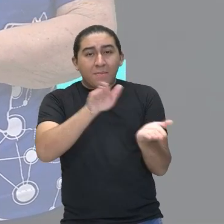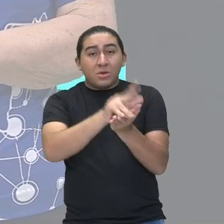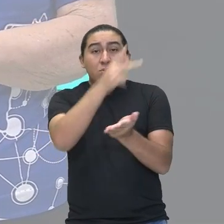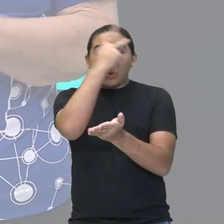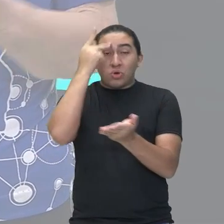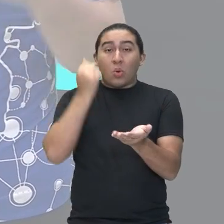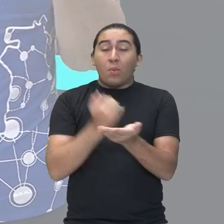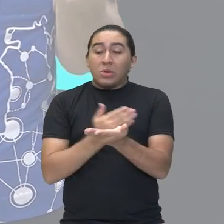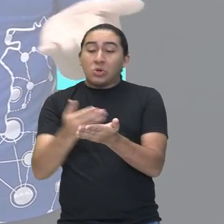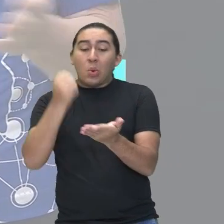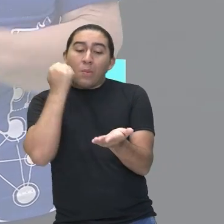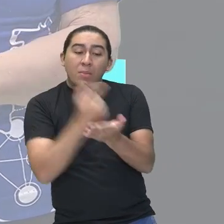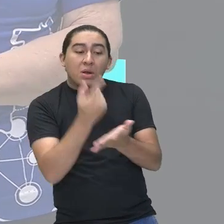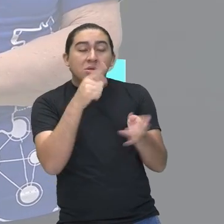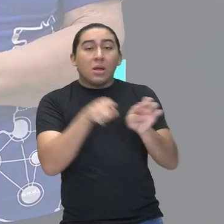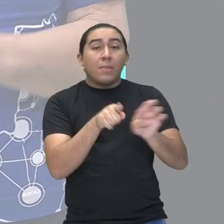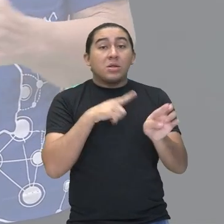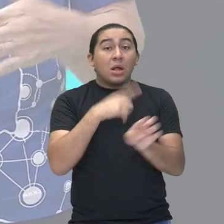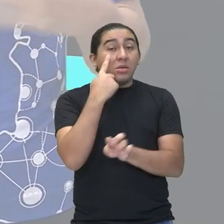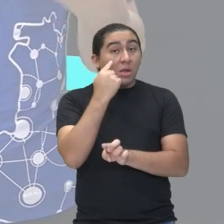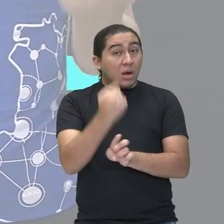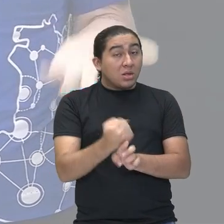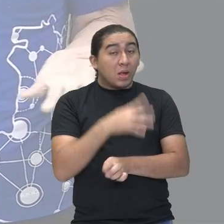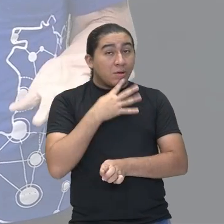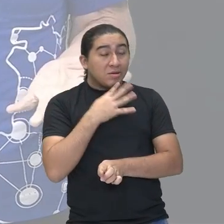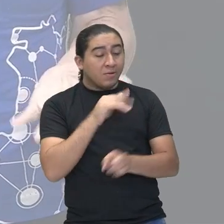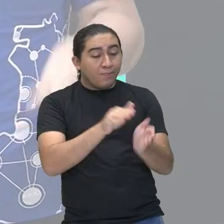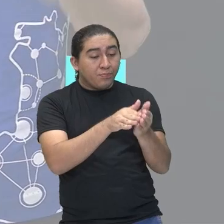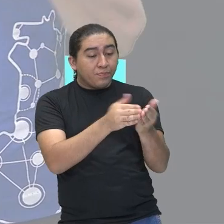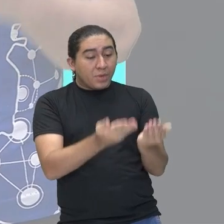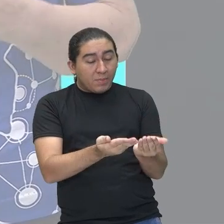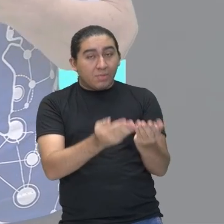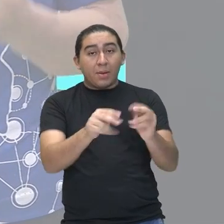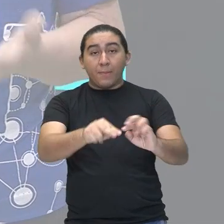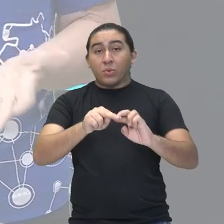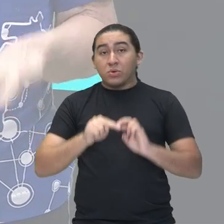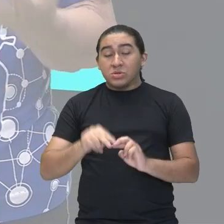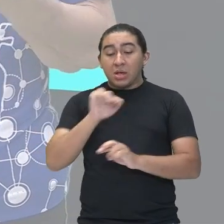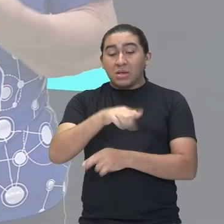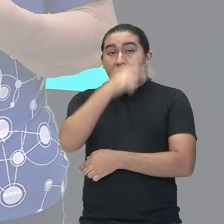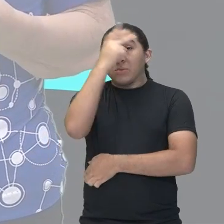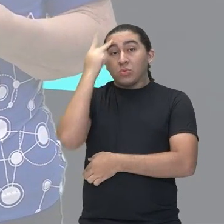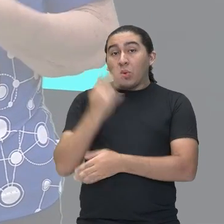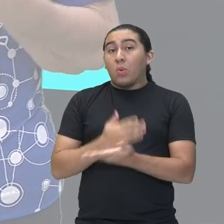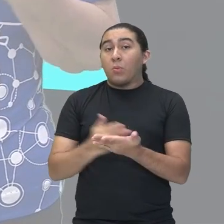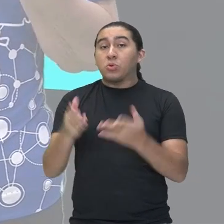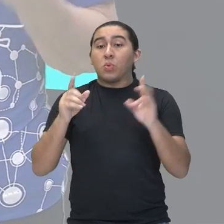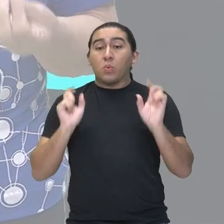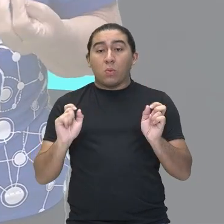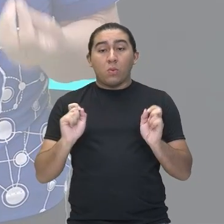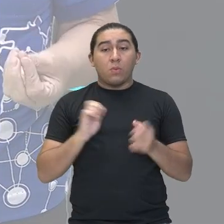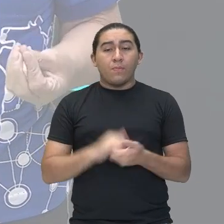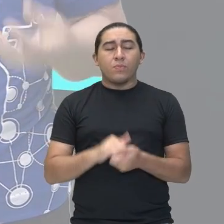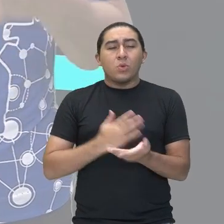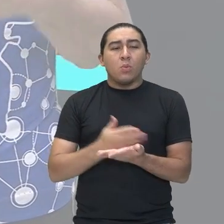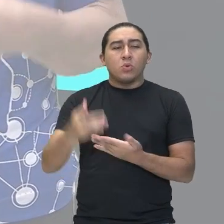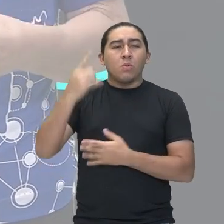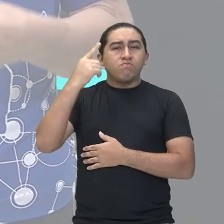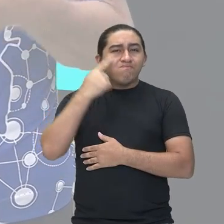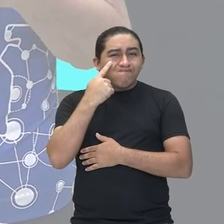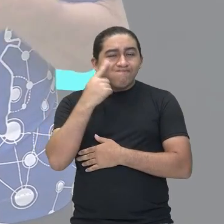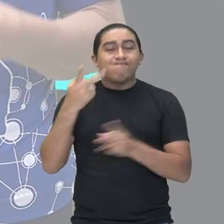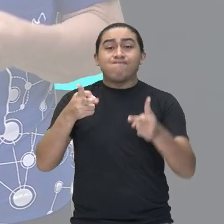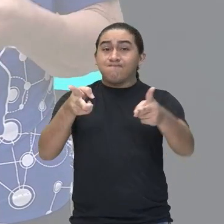começaram a ter interesse de conhecê-la. E a partir daí, essas pessoas começaram a perceber